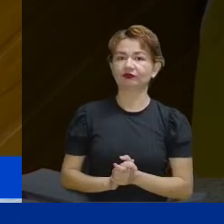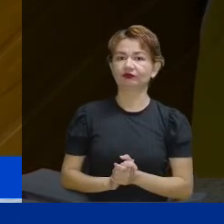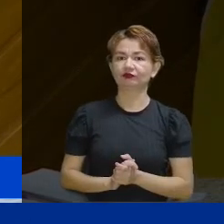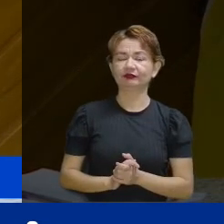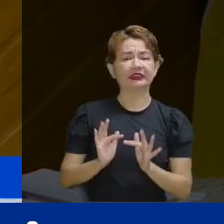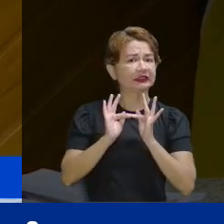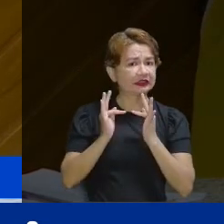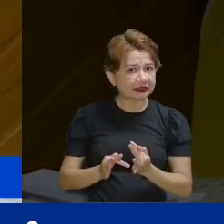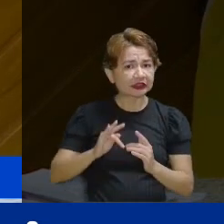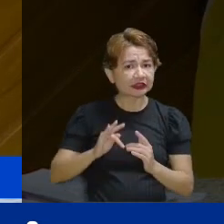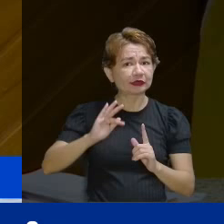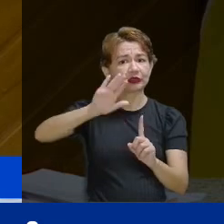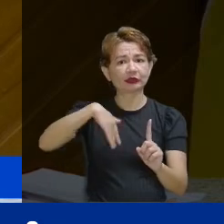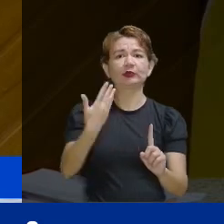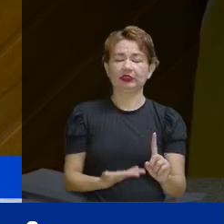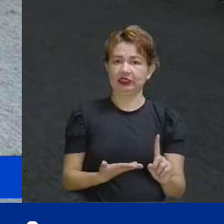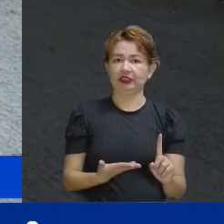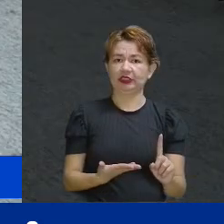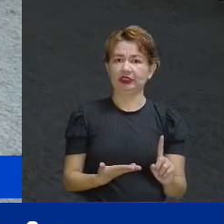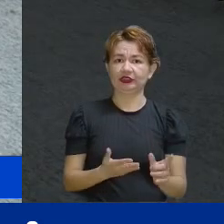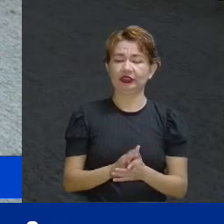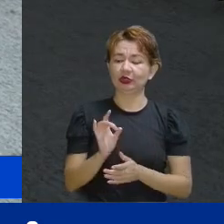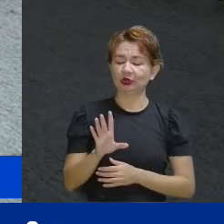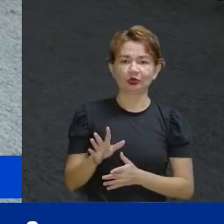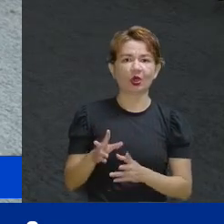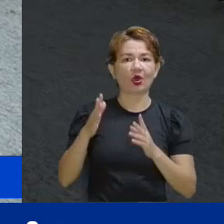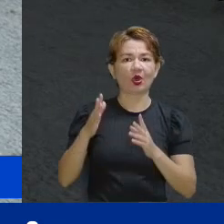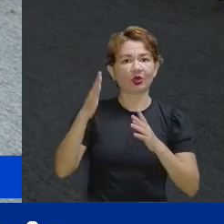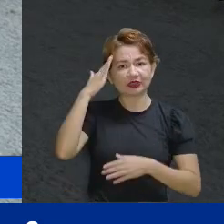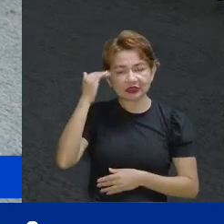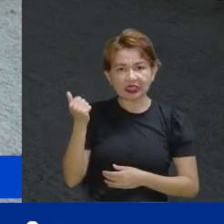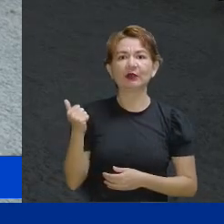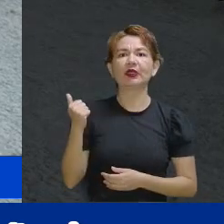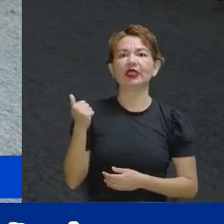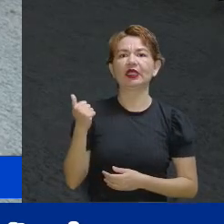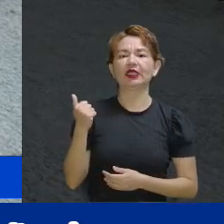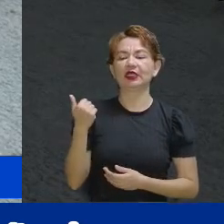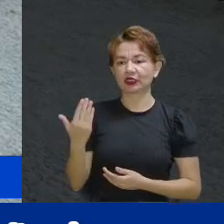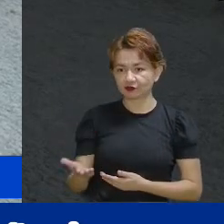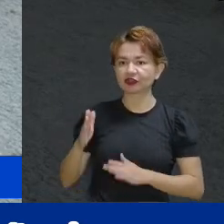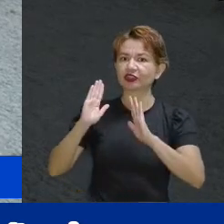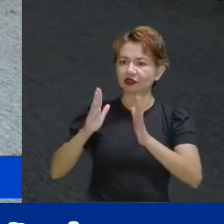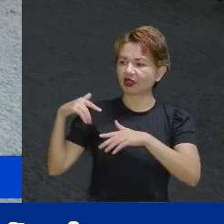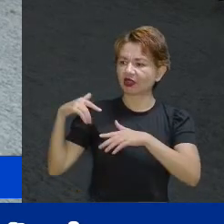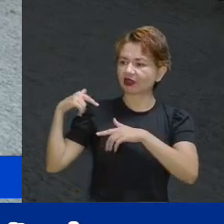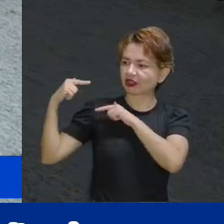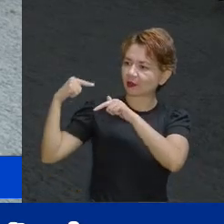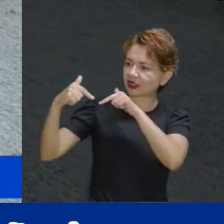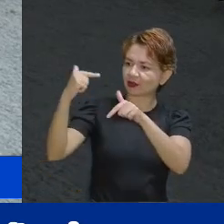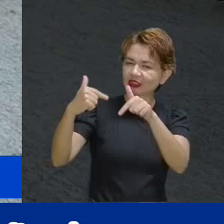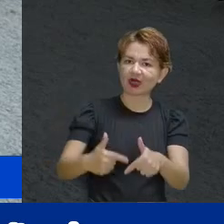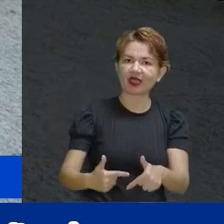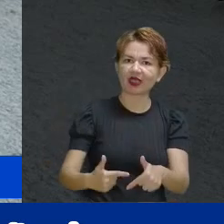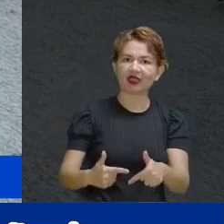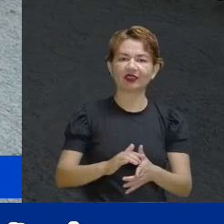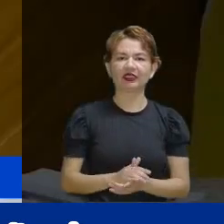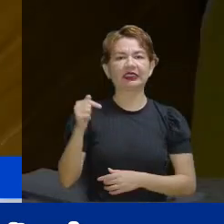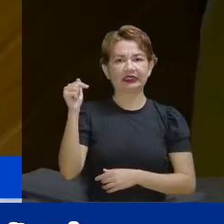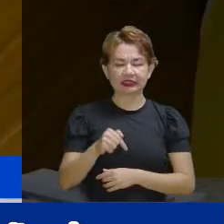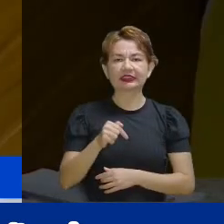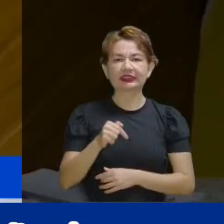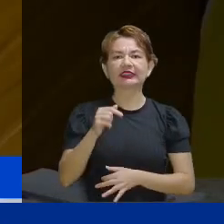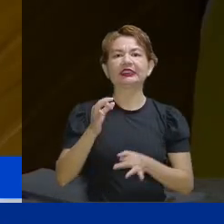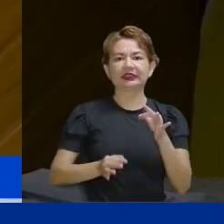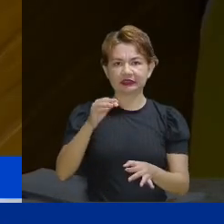essa simples homenagem é simplesmente o reconhecimento de tudo que o senhor representou para a